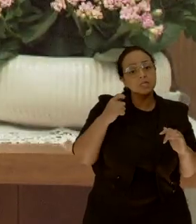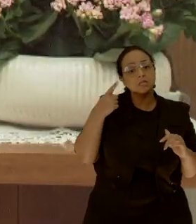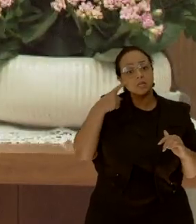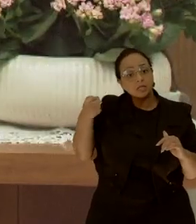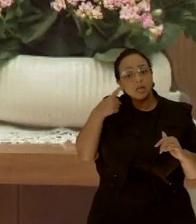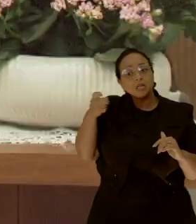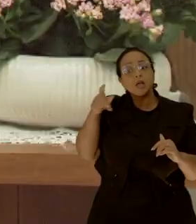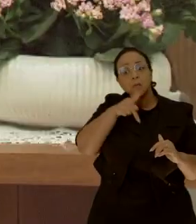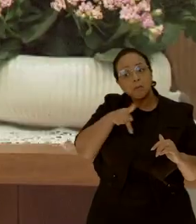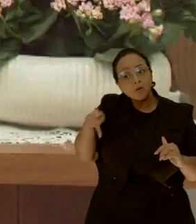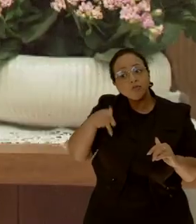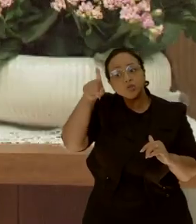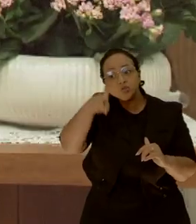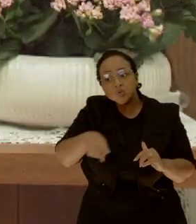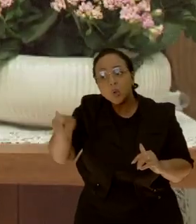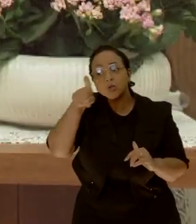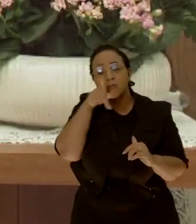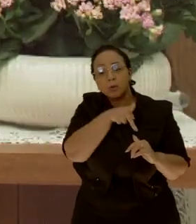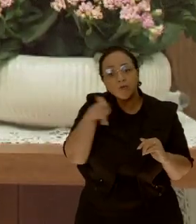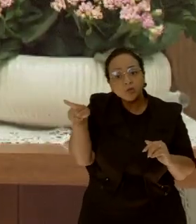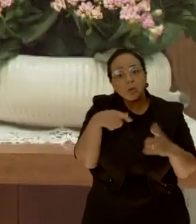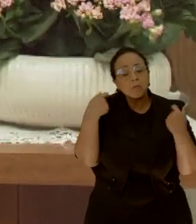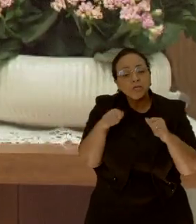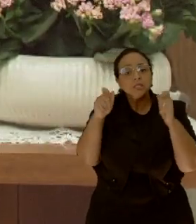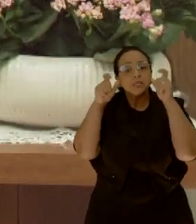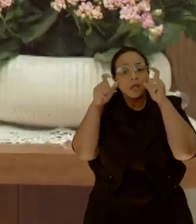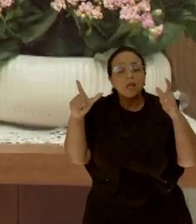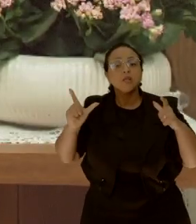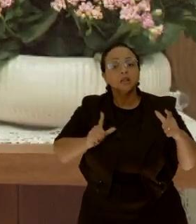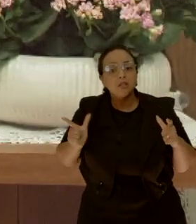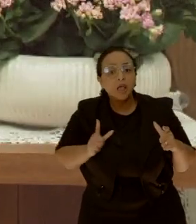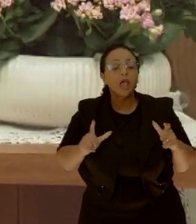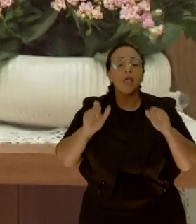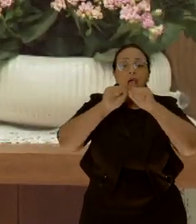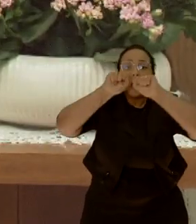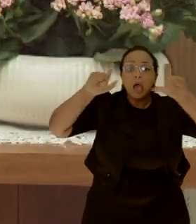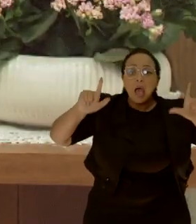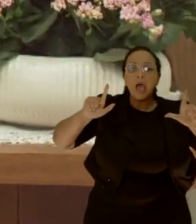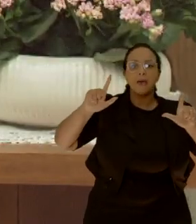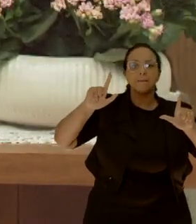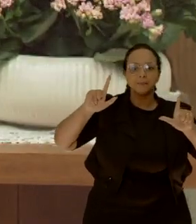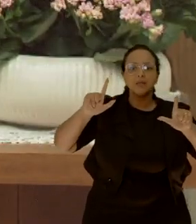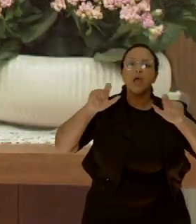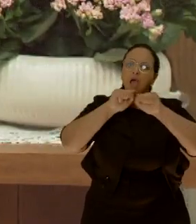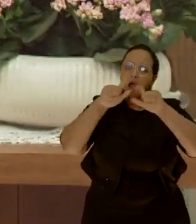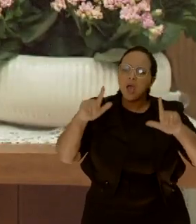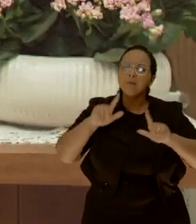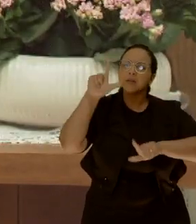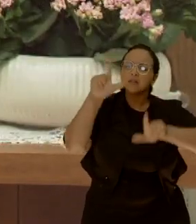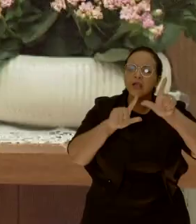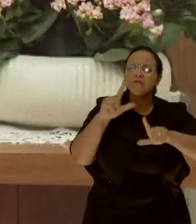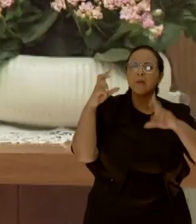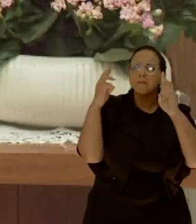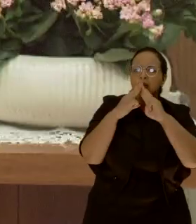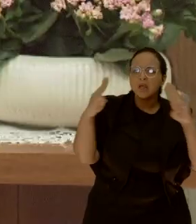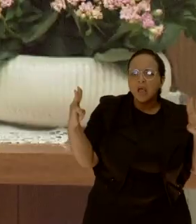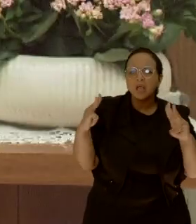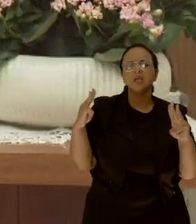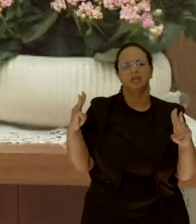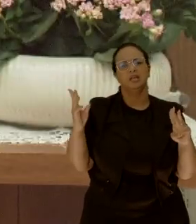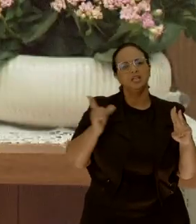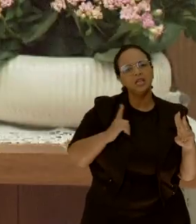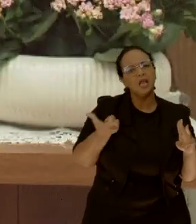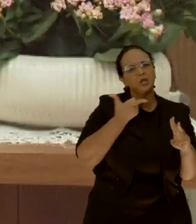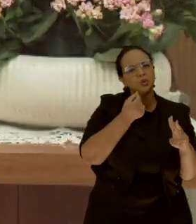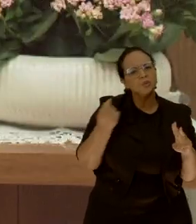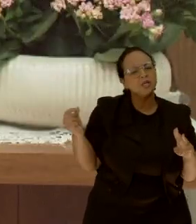os professores que estão aqui, tem que ter. Não quer comprar televisão, sei lá, o aparelhinho custa